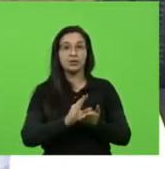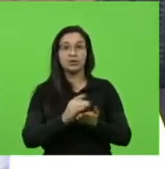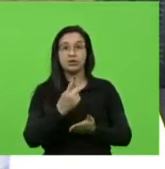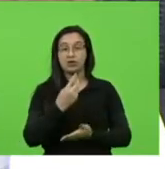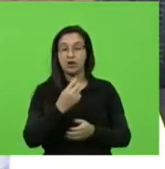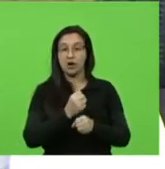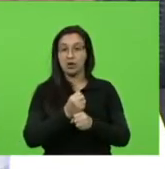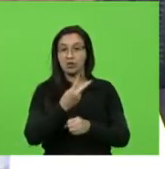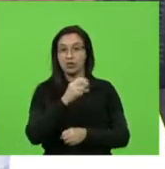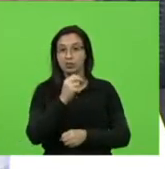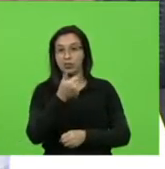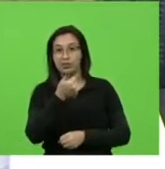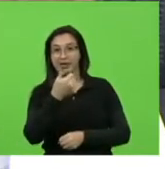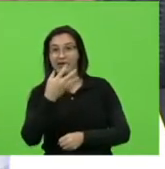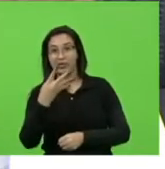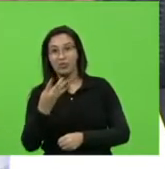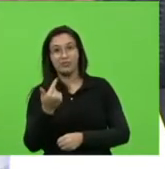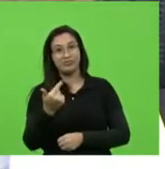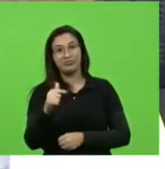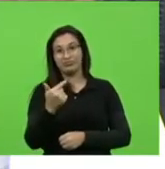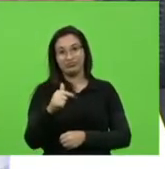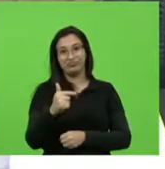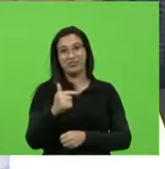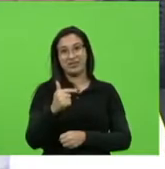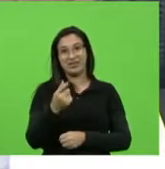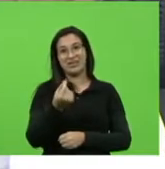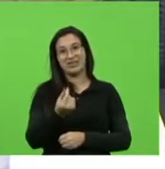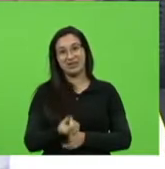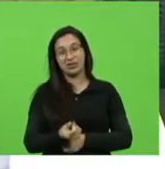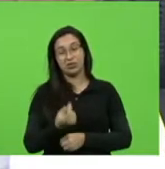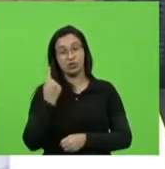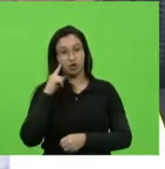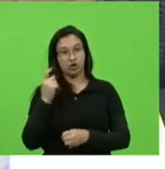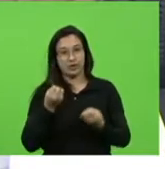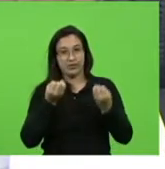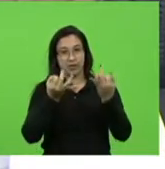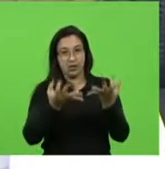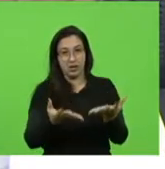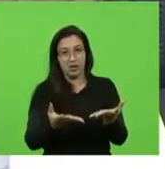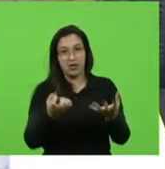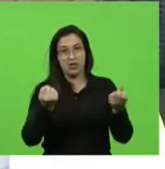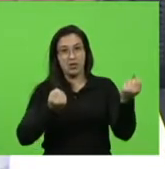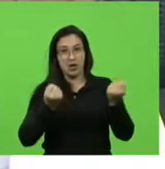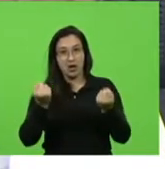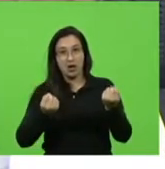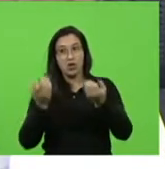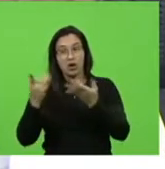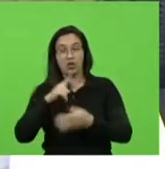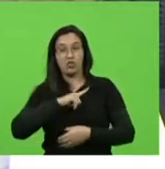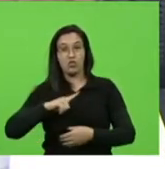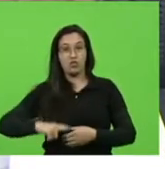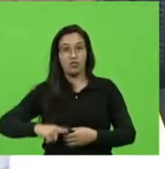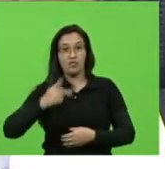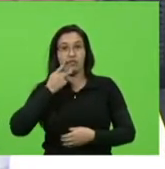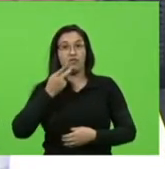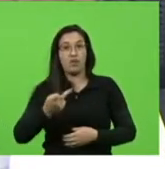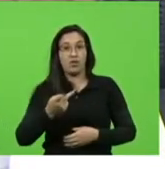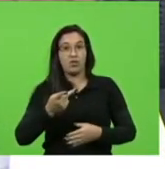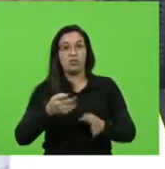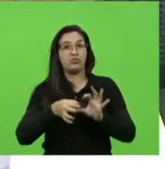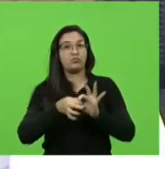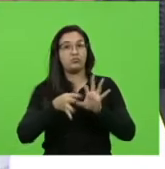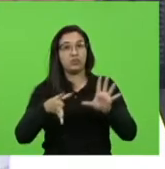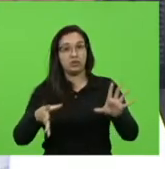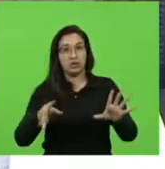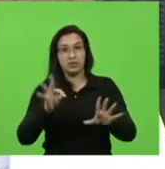E naquele dia que foi entregue as viaturas, o governador ele já autorizou o secretário Tasca para